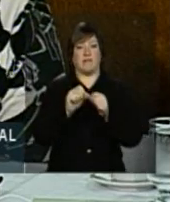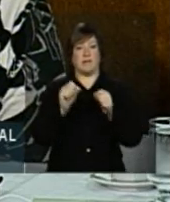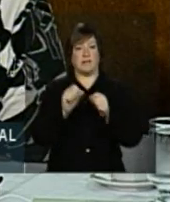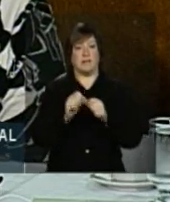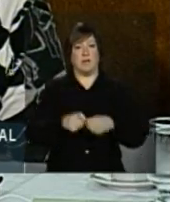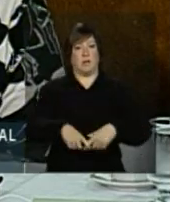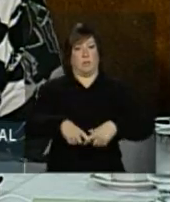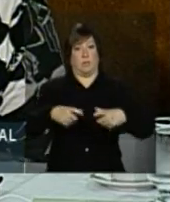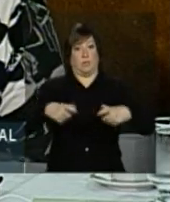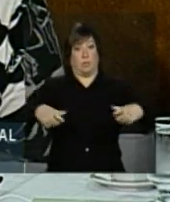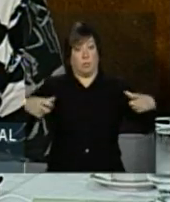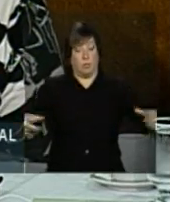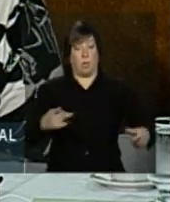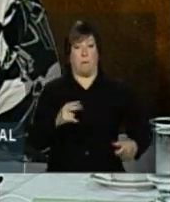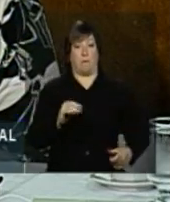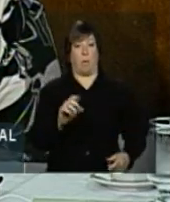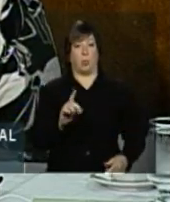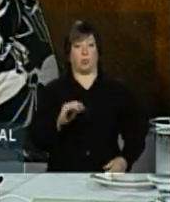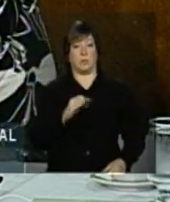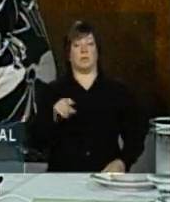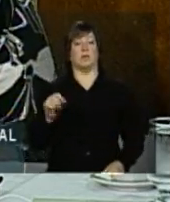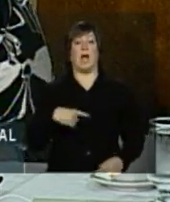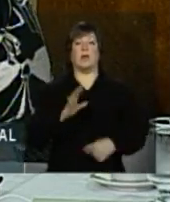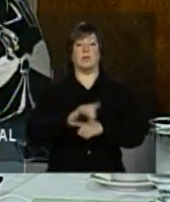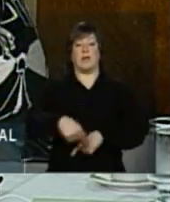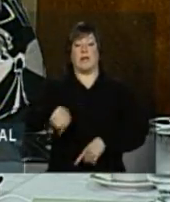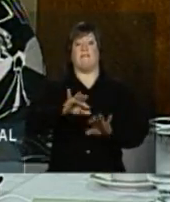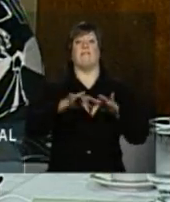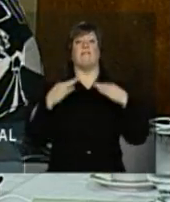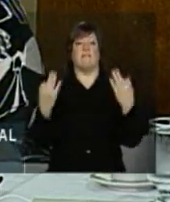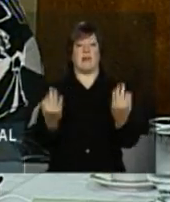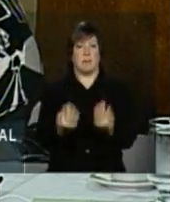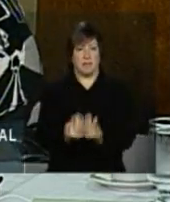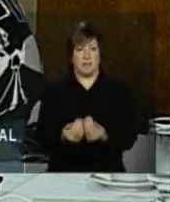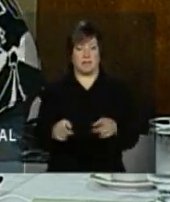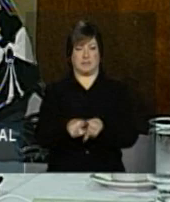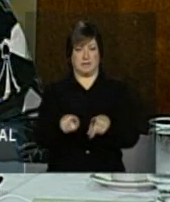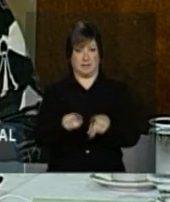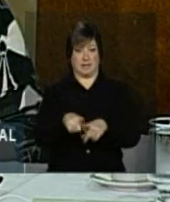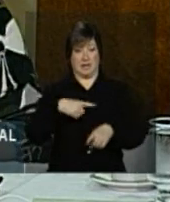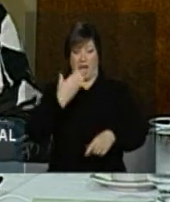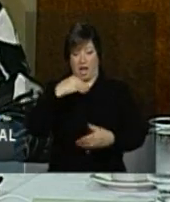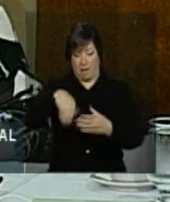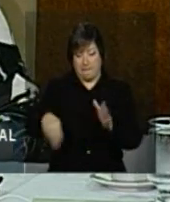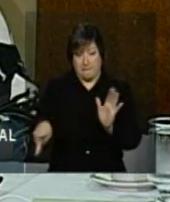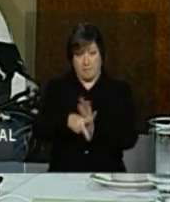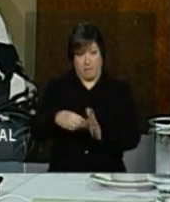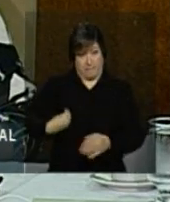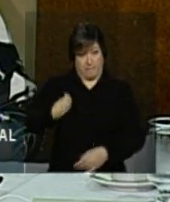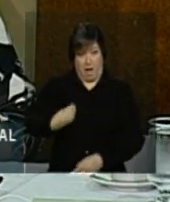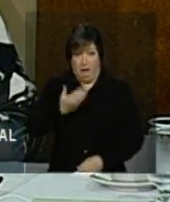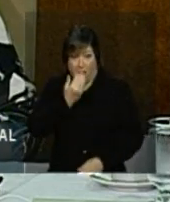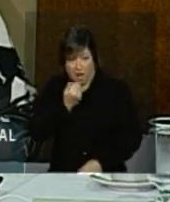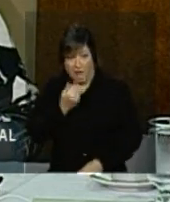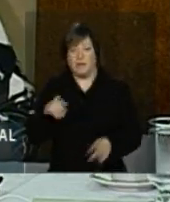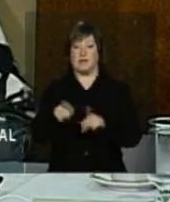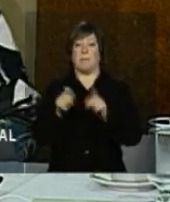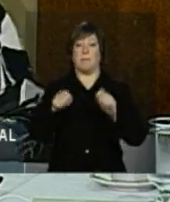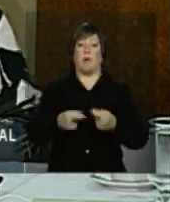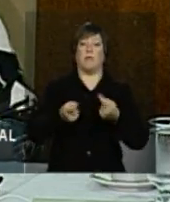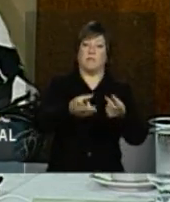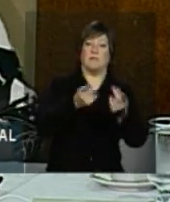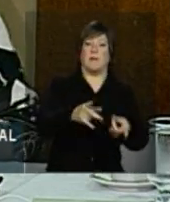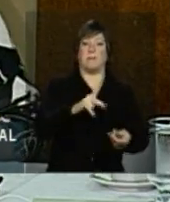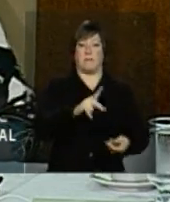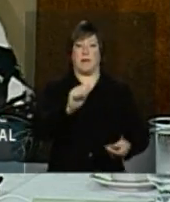aumento de produção e viabilizar que essas famílias para além de produzir paraa subsistência possam vender sim pro pro pa